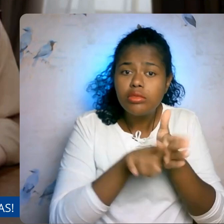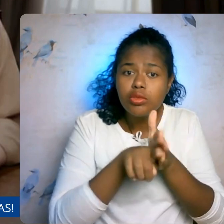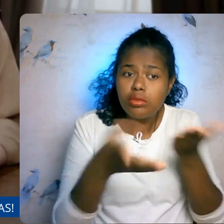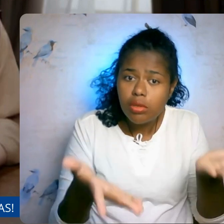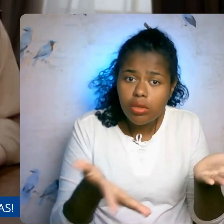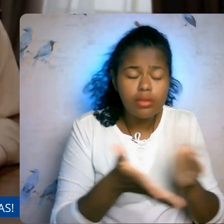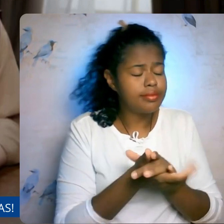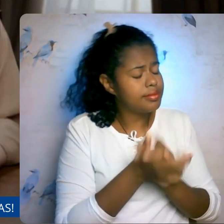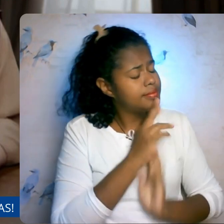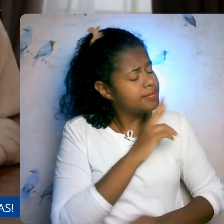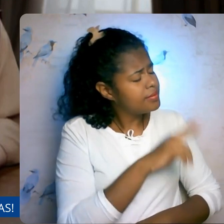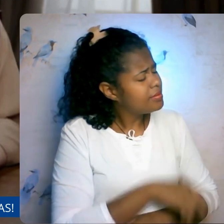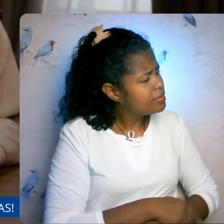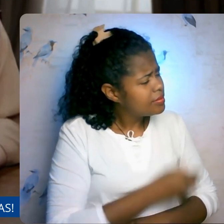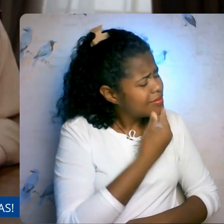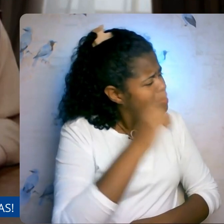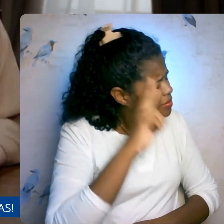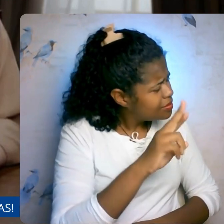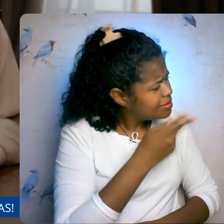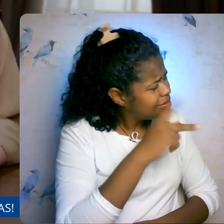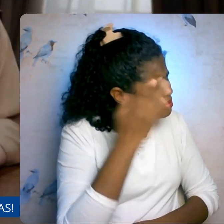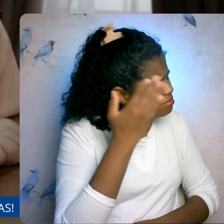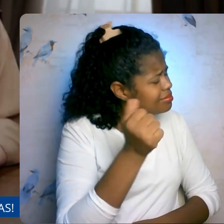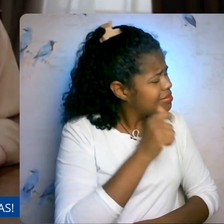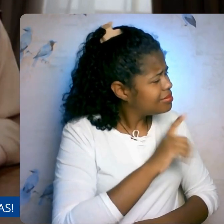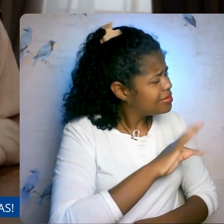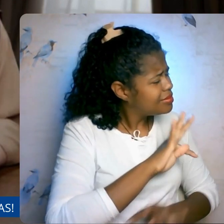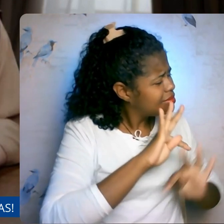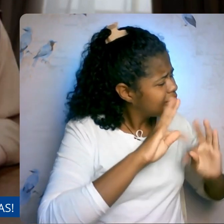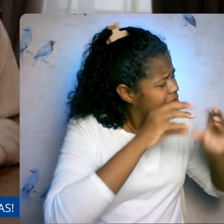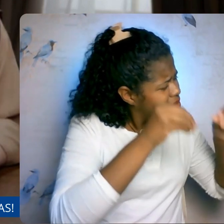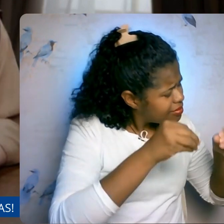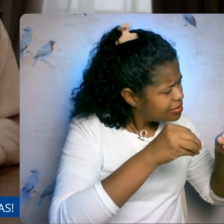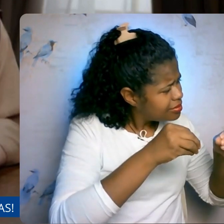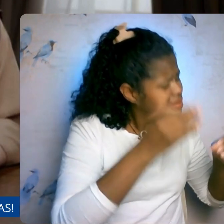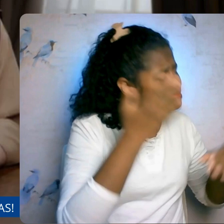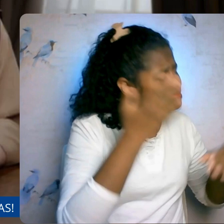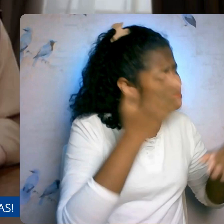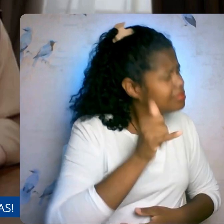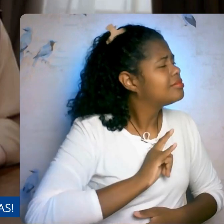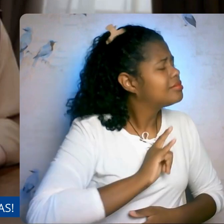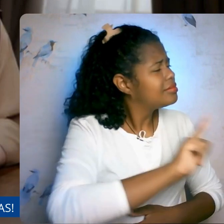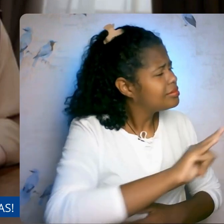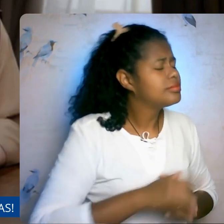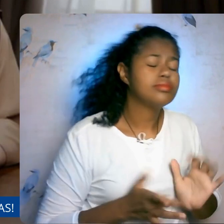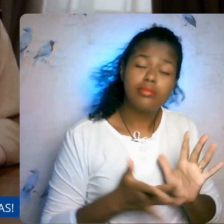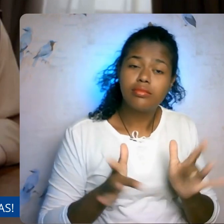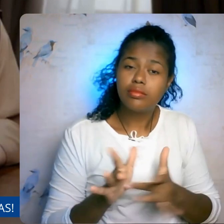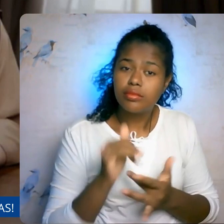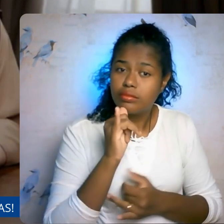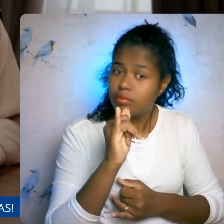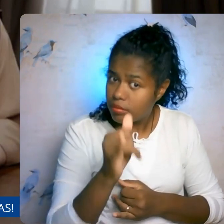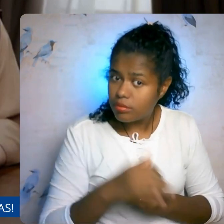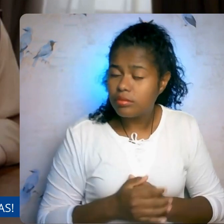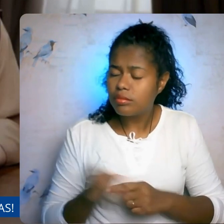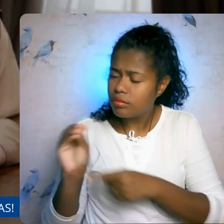amava. Respondeu: Senhor, tu sabes tudo, tu sabes que eu te amo. Jesus disse-lhe: Apacenta as minhas